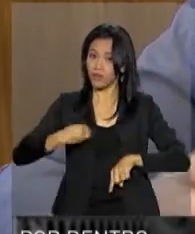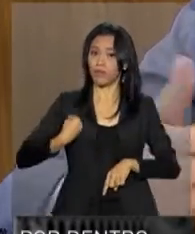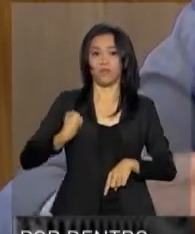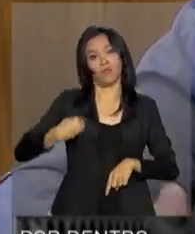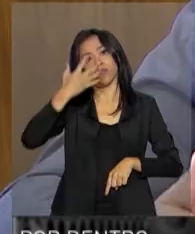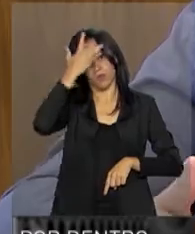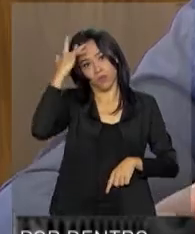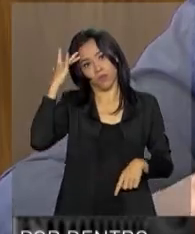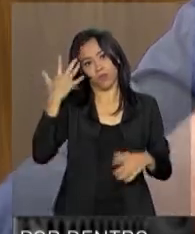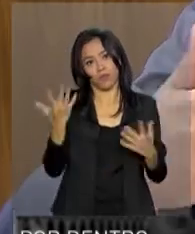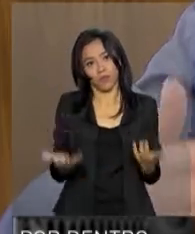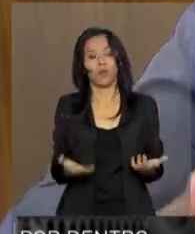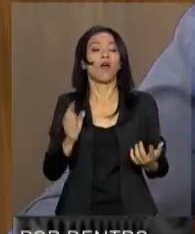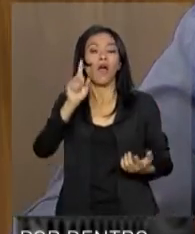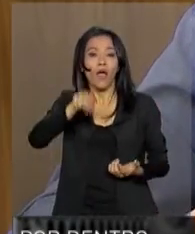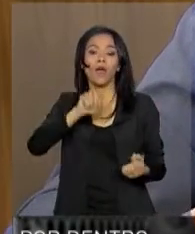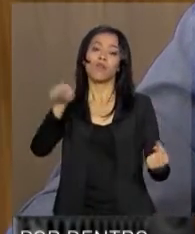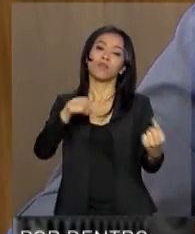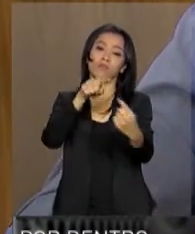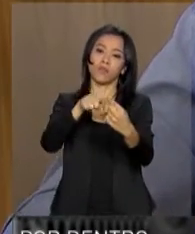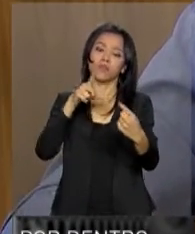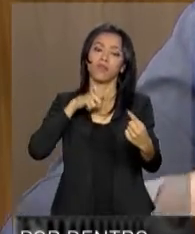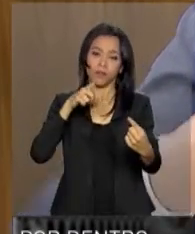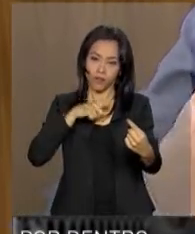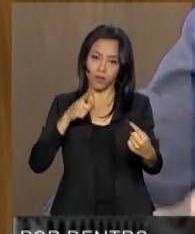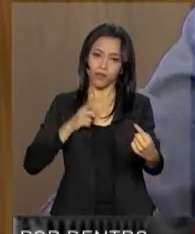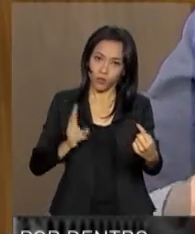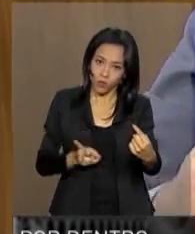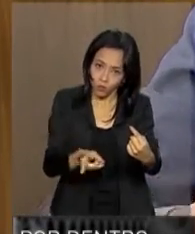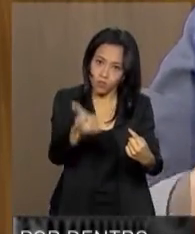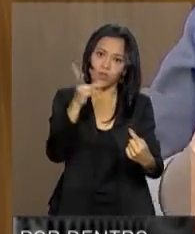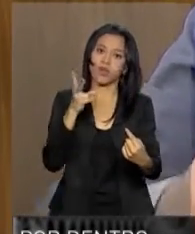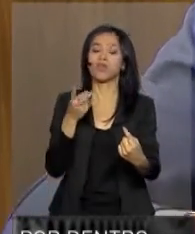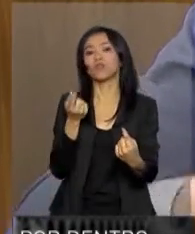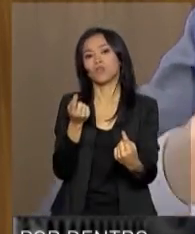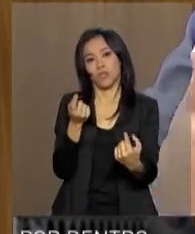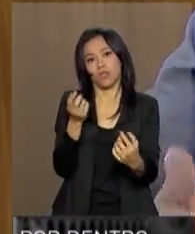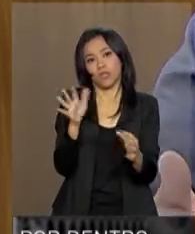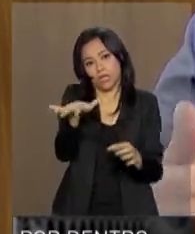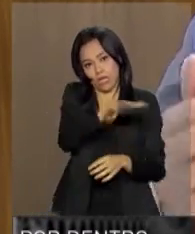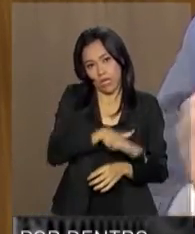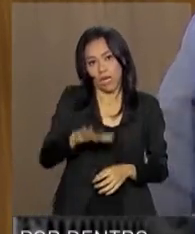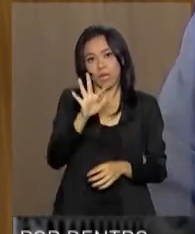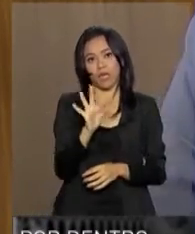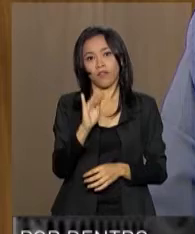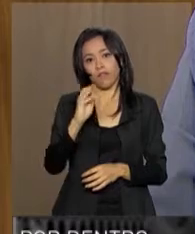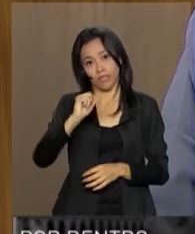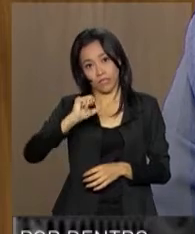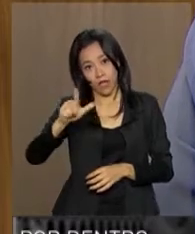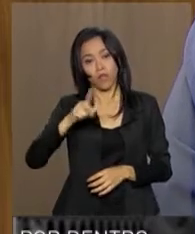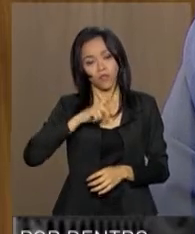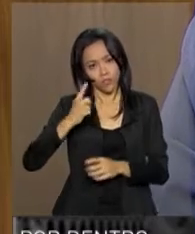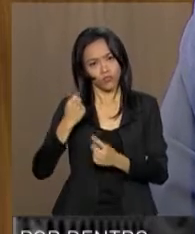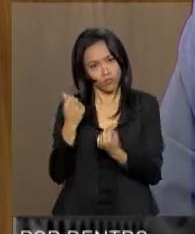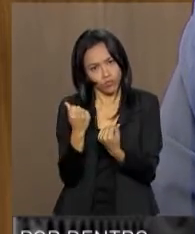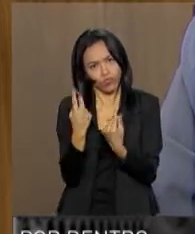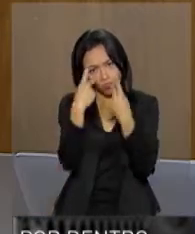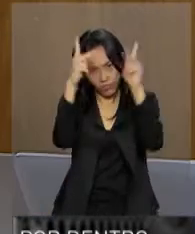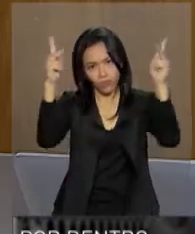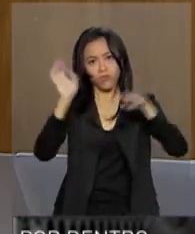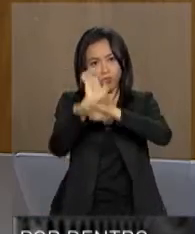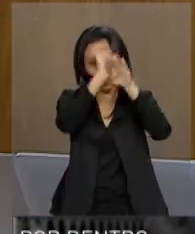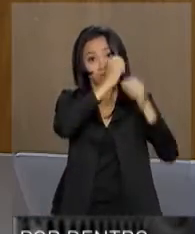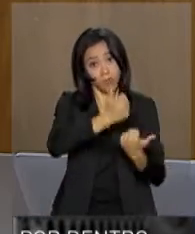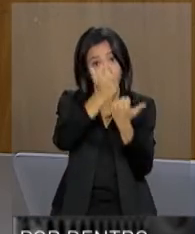objetivo é assim ter sustentabilidade fiscal e dar os estados e municípios também a sua sustentabilidade fiscal a